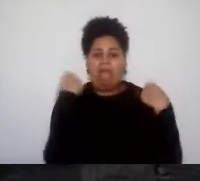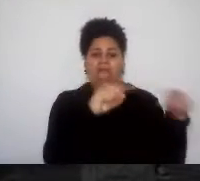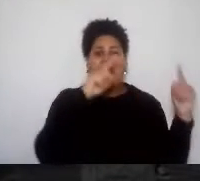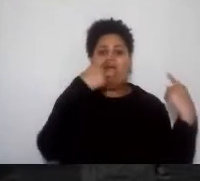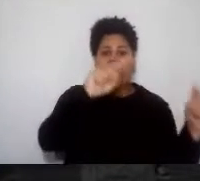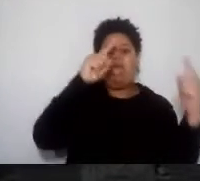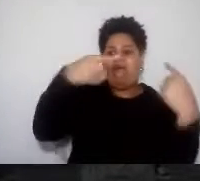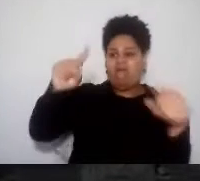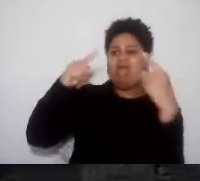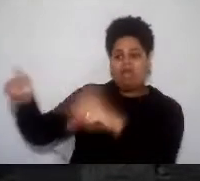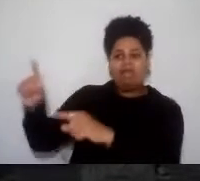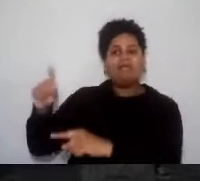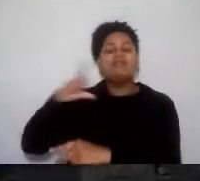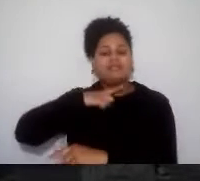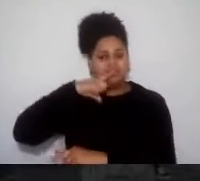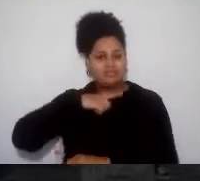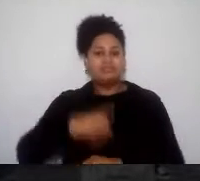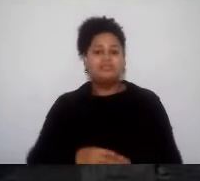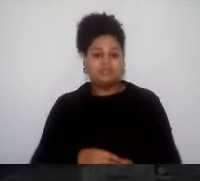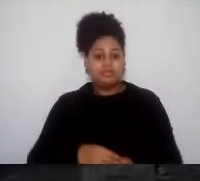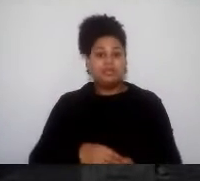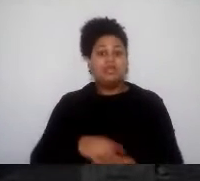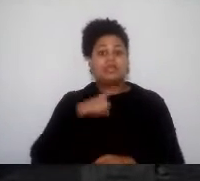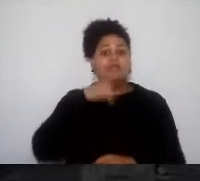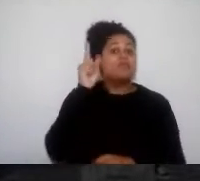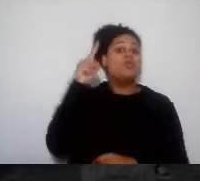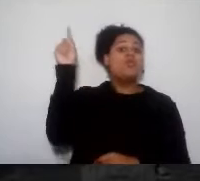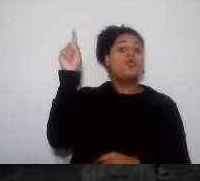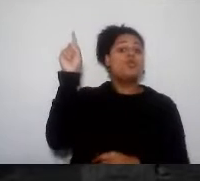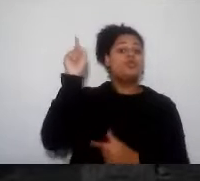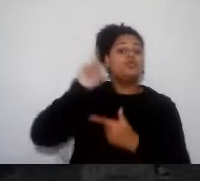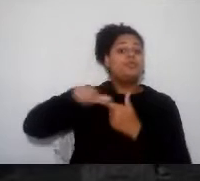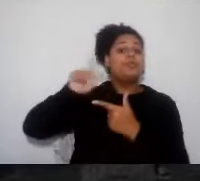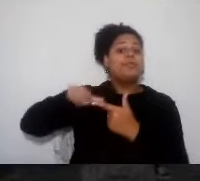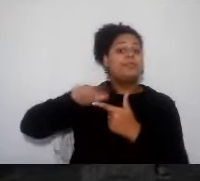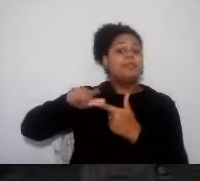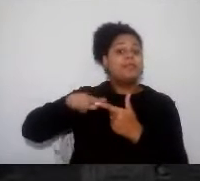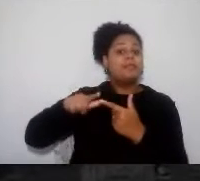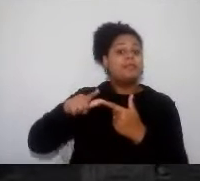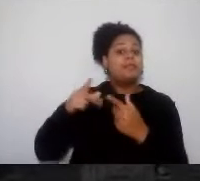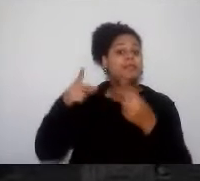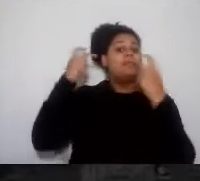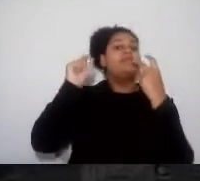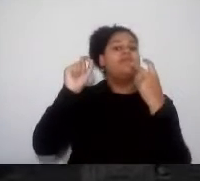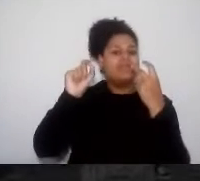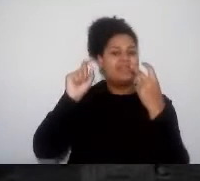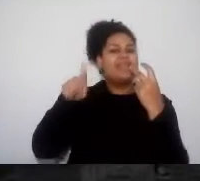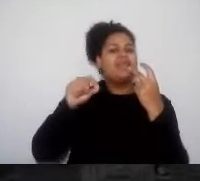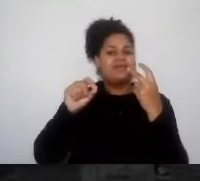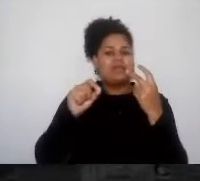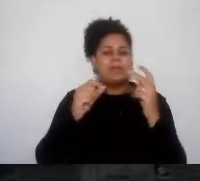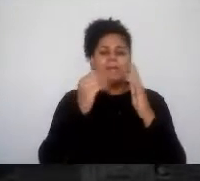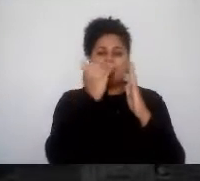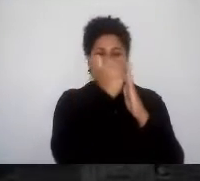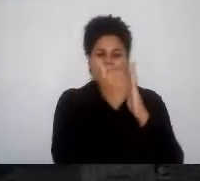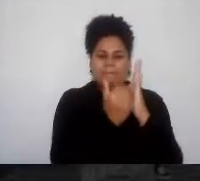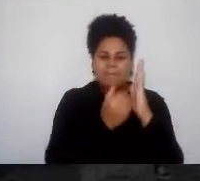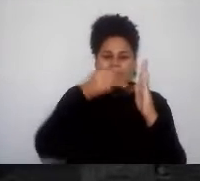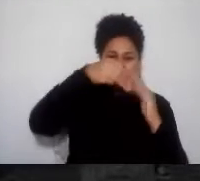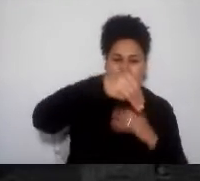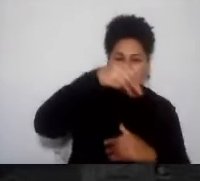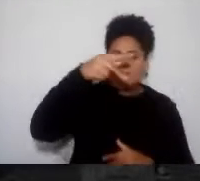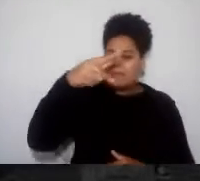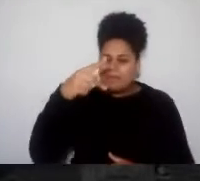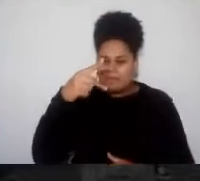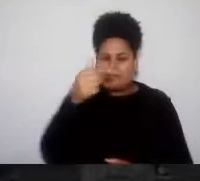última que nos fizeram foi a medida provisória 1045. Uma medida